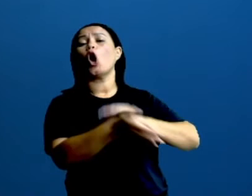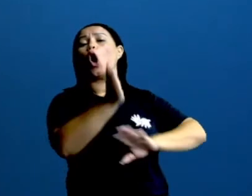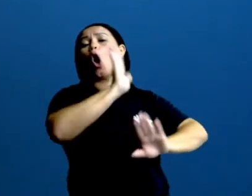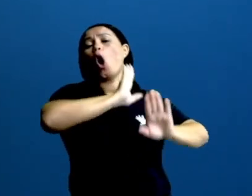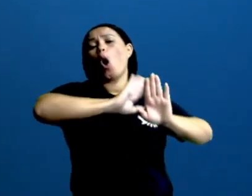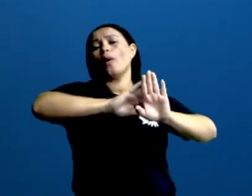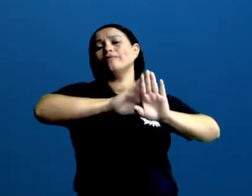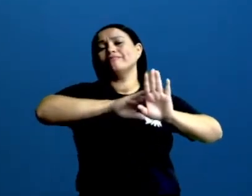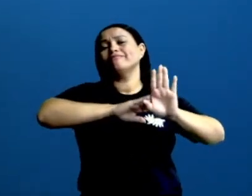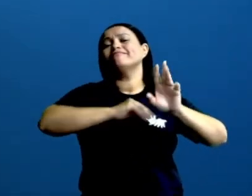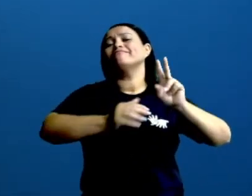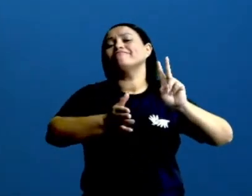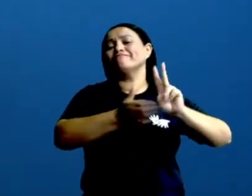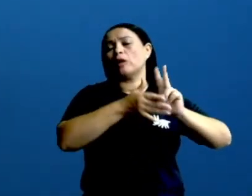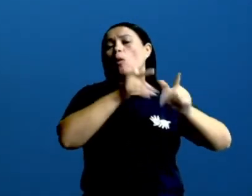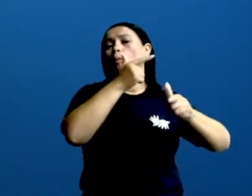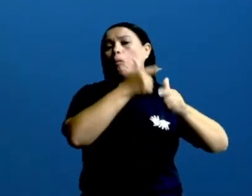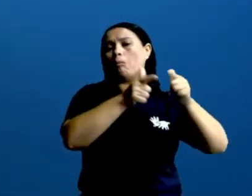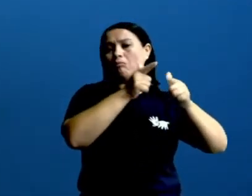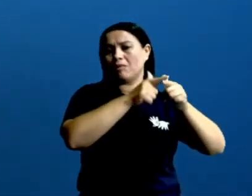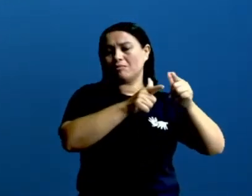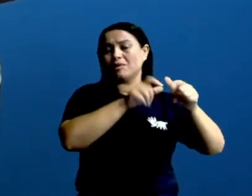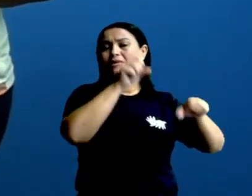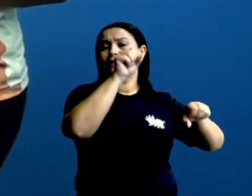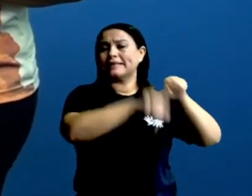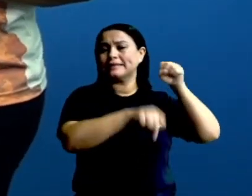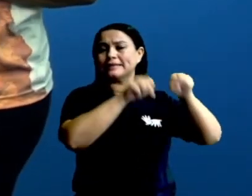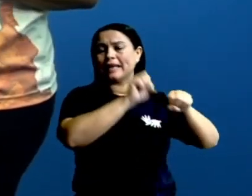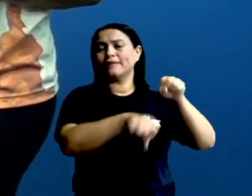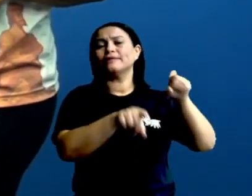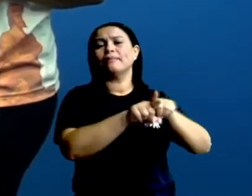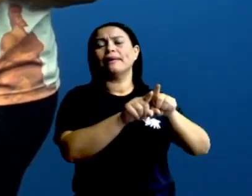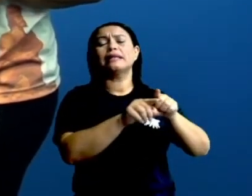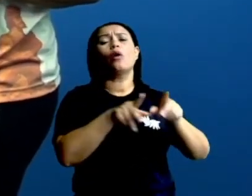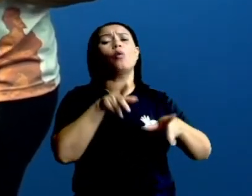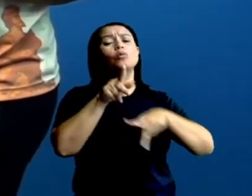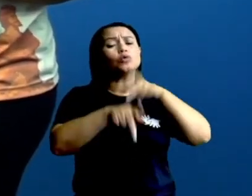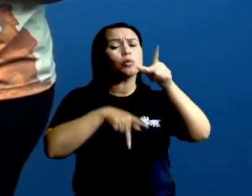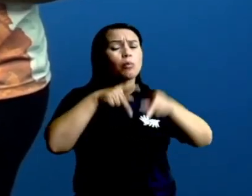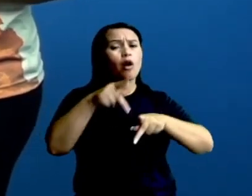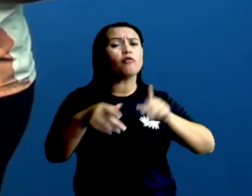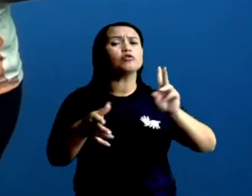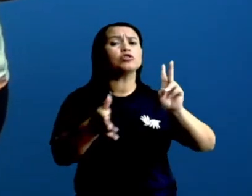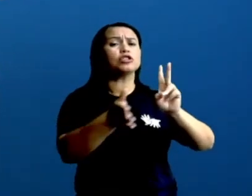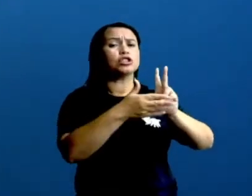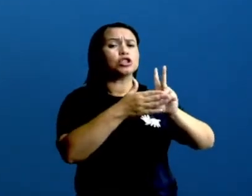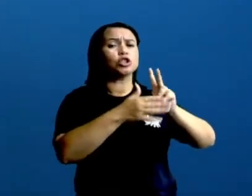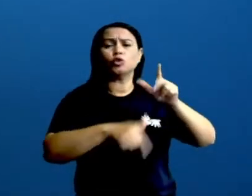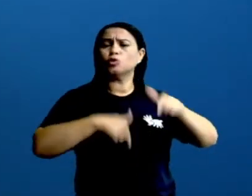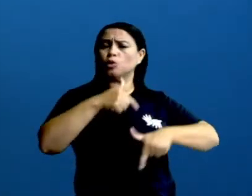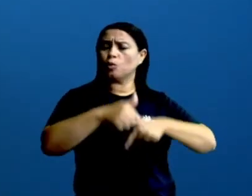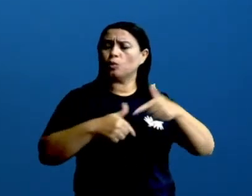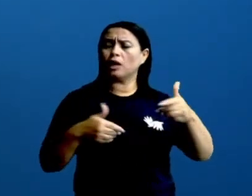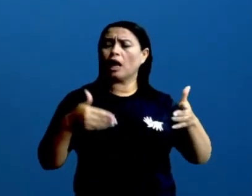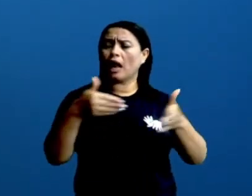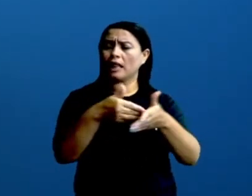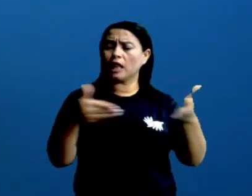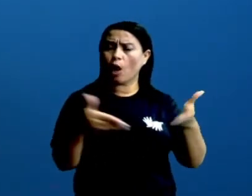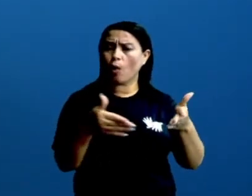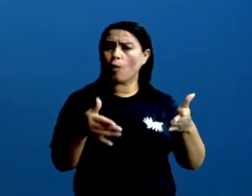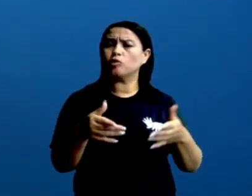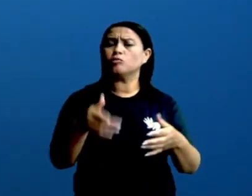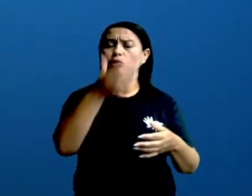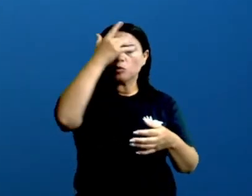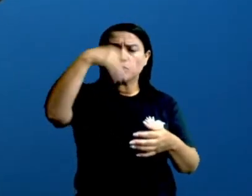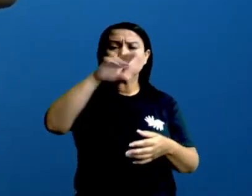que foi feito de trágico, né? E aí os povos indígenas continuam lutando até hoje para que seja reconhecida as suas lutas,